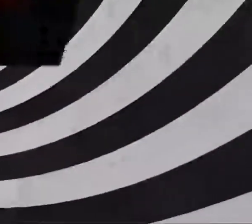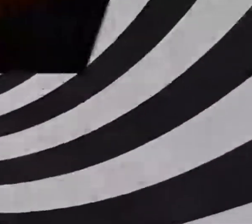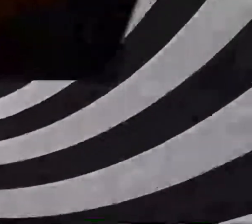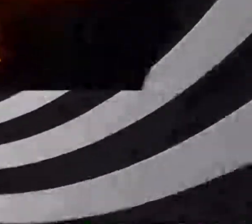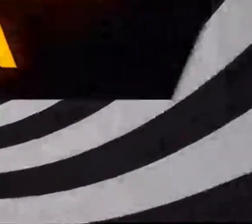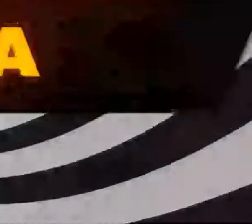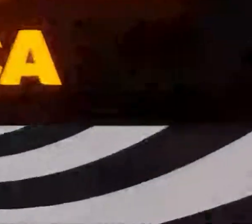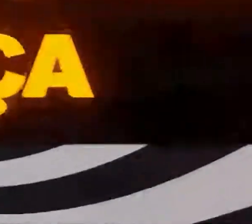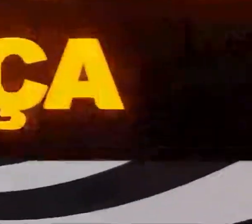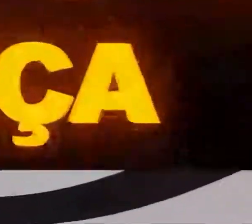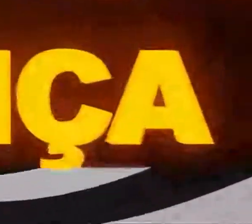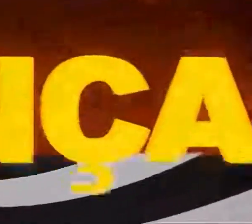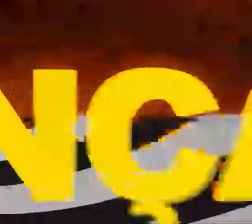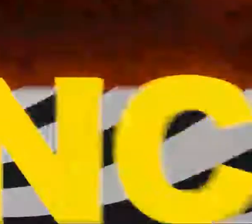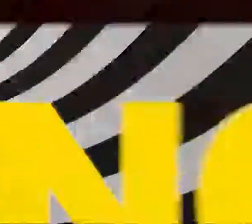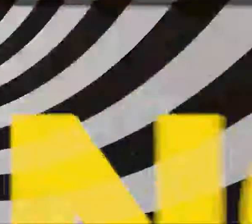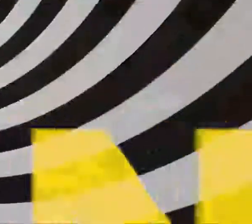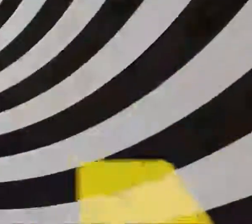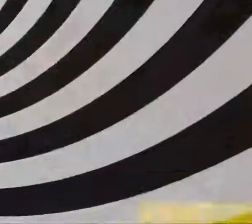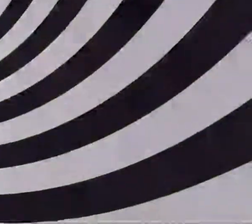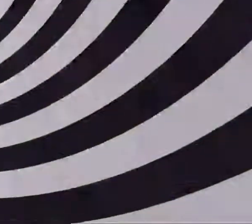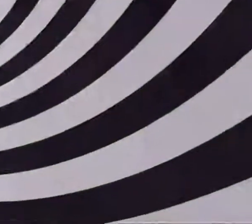Manifestações da dança.